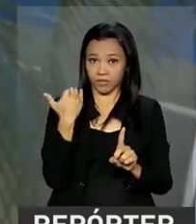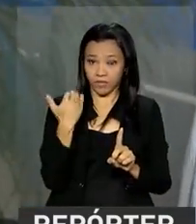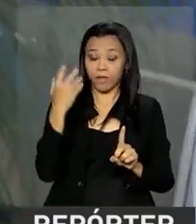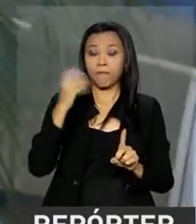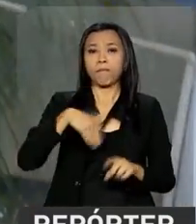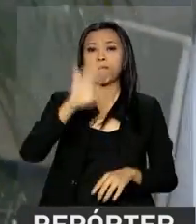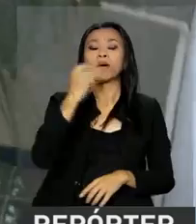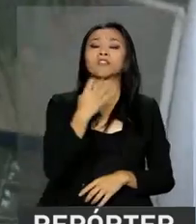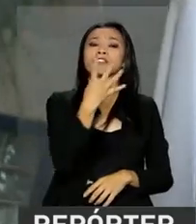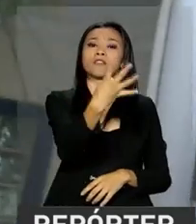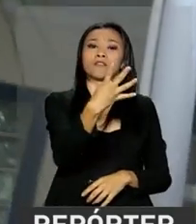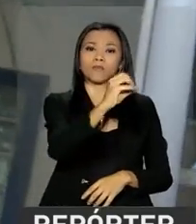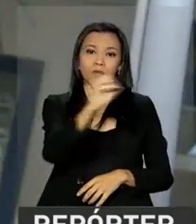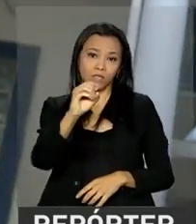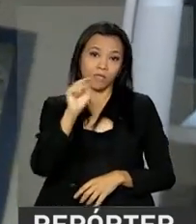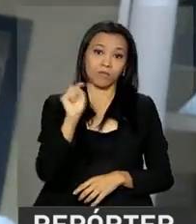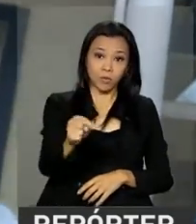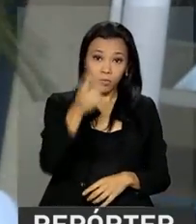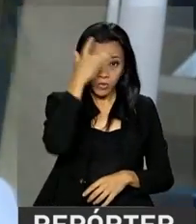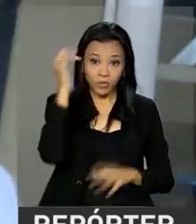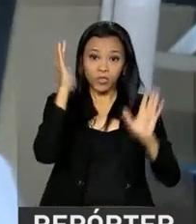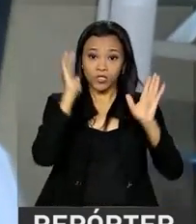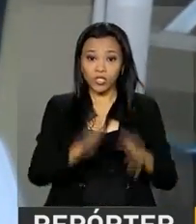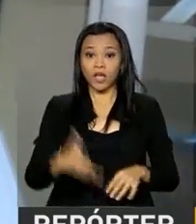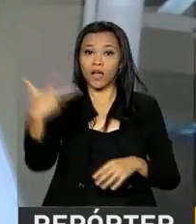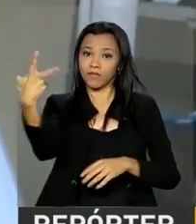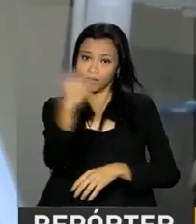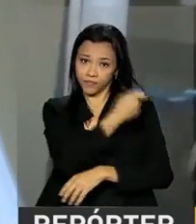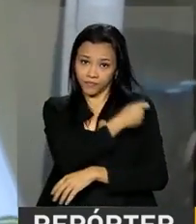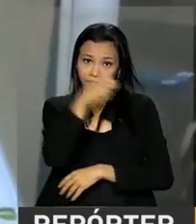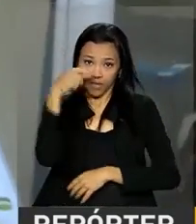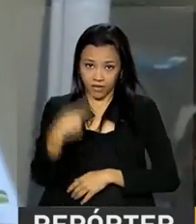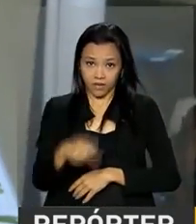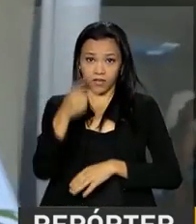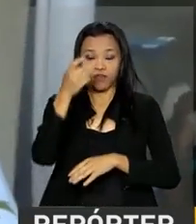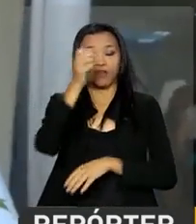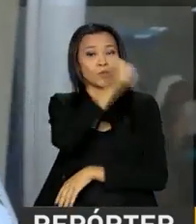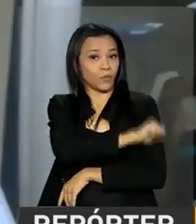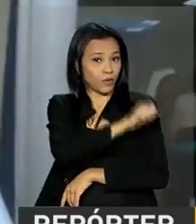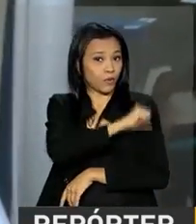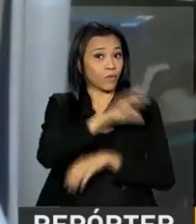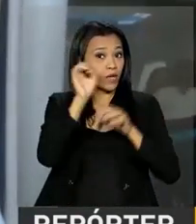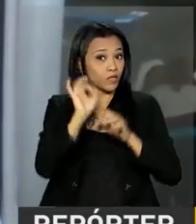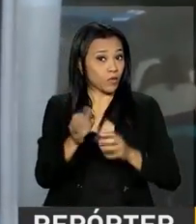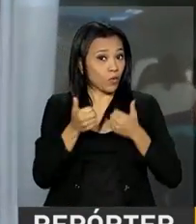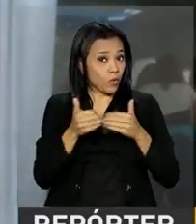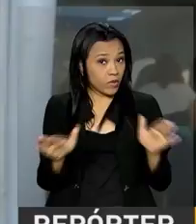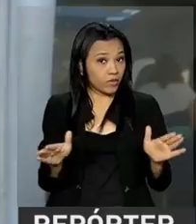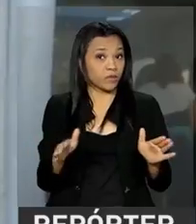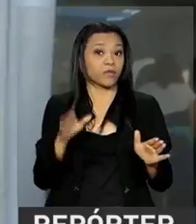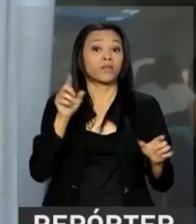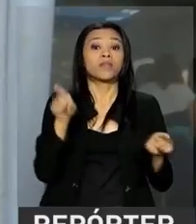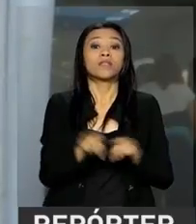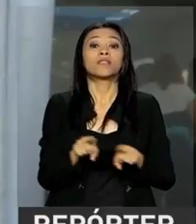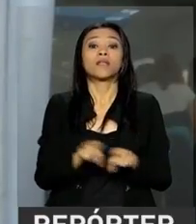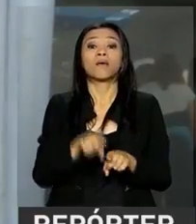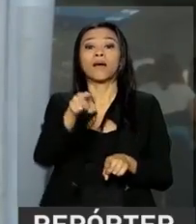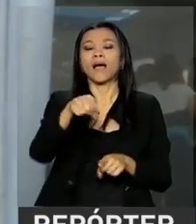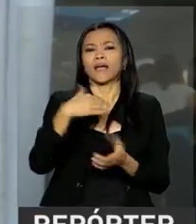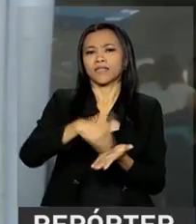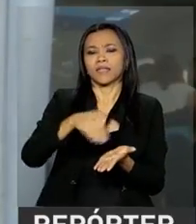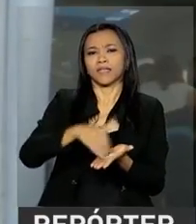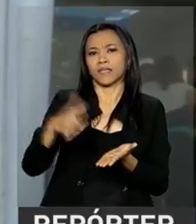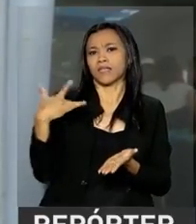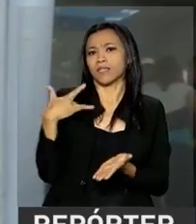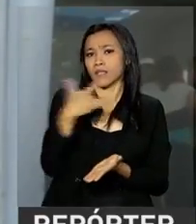400.000 pessoas foram imunizadas aqui no Rio de Janeiro e isso é só o começo a expectativa da Secretaria Municipal de